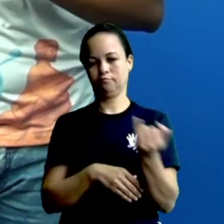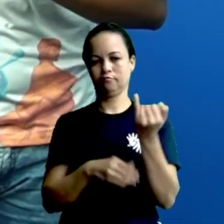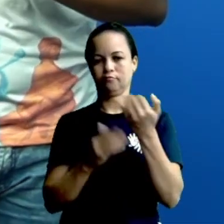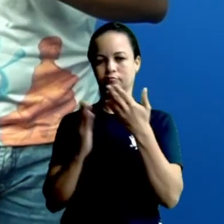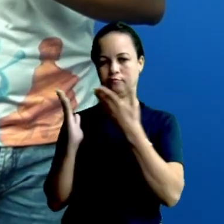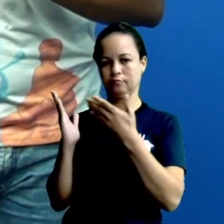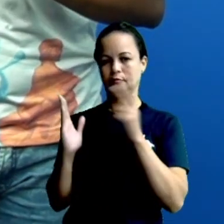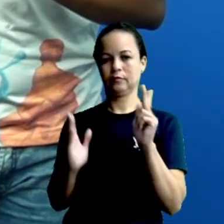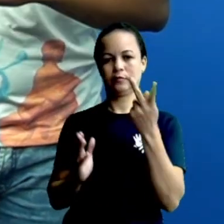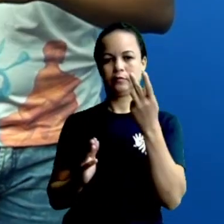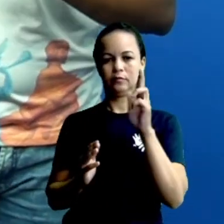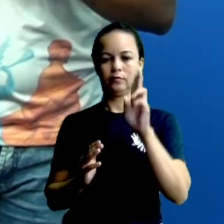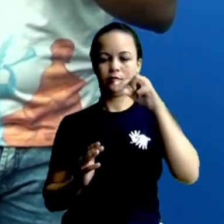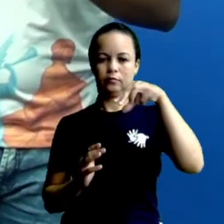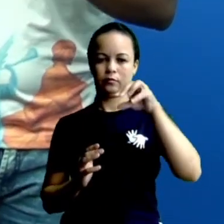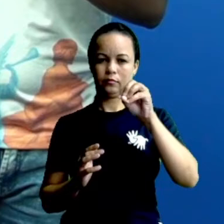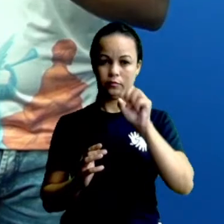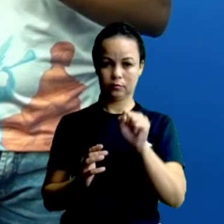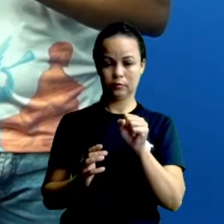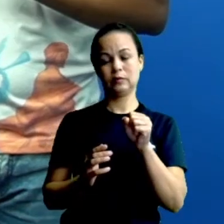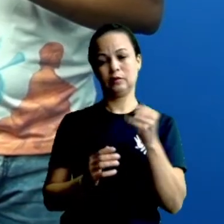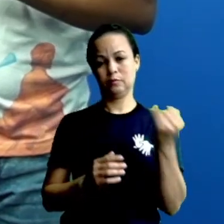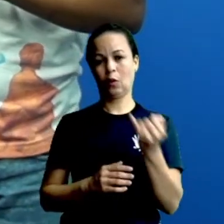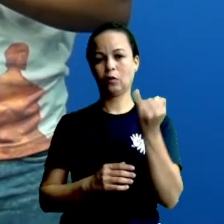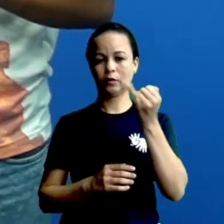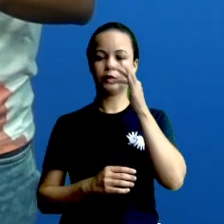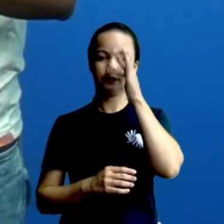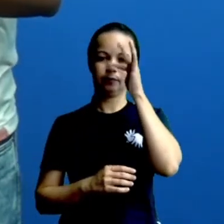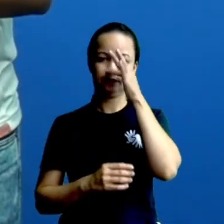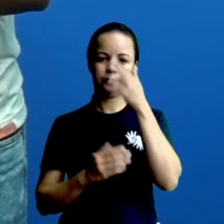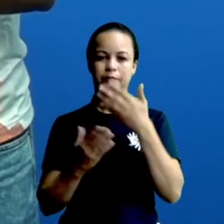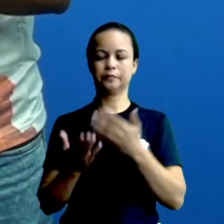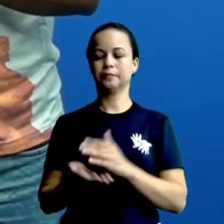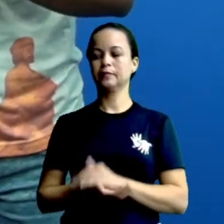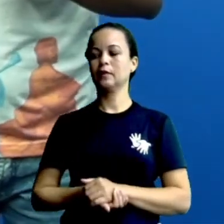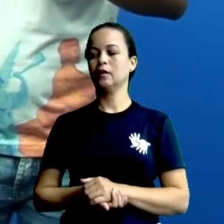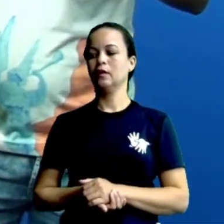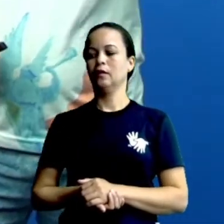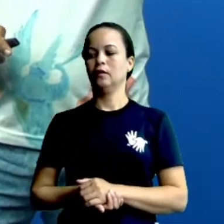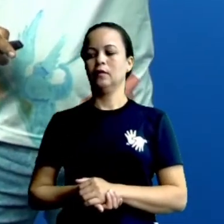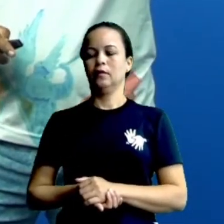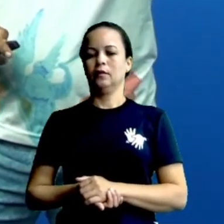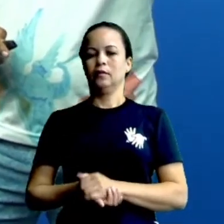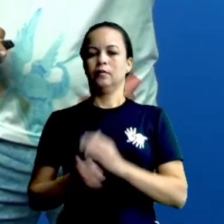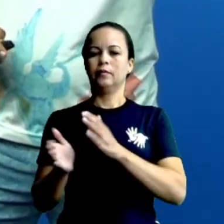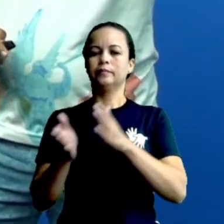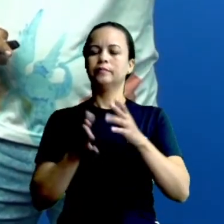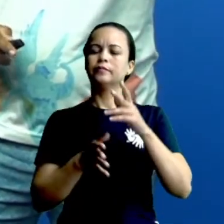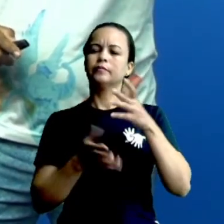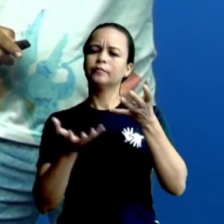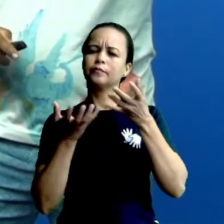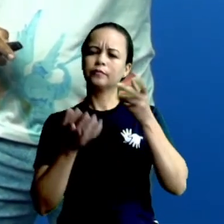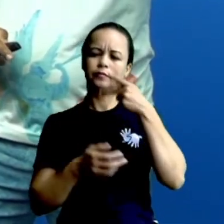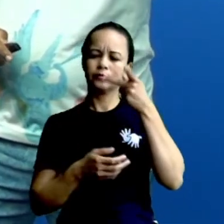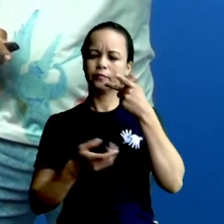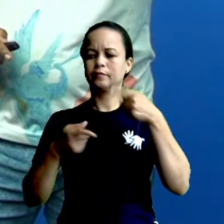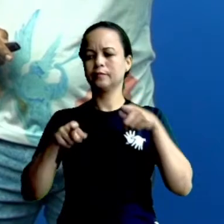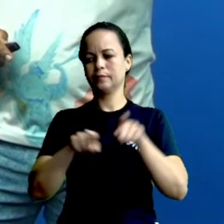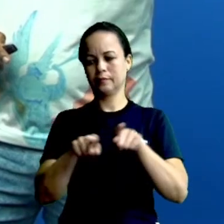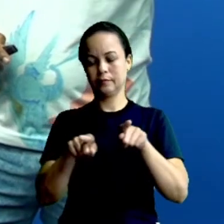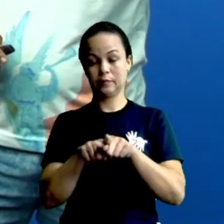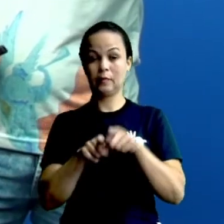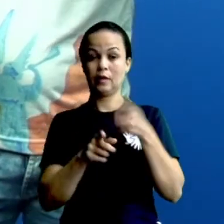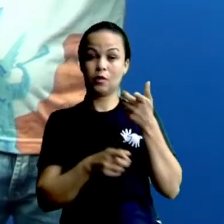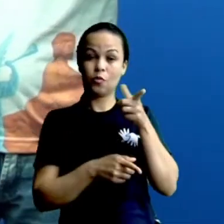o humus, esse material riquíssimo para as plantas. A partir de então, quero falar também de